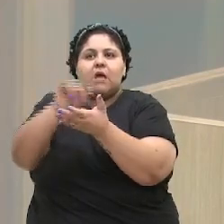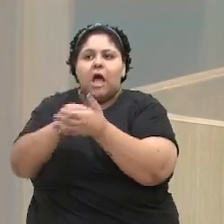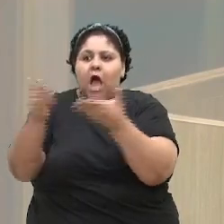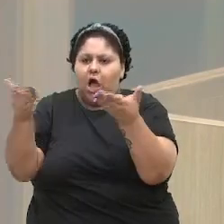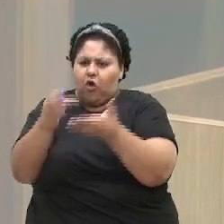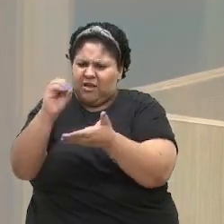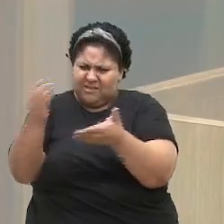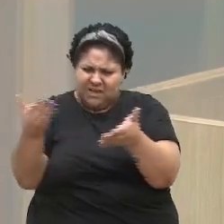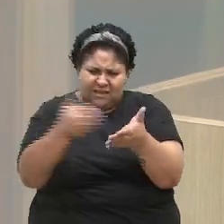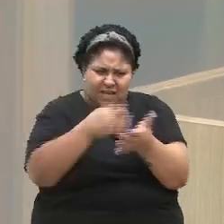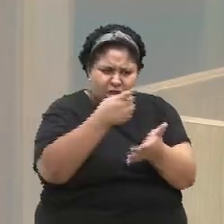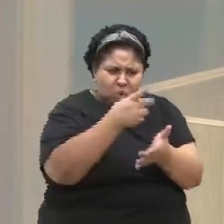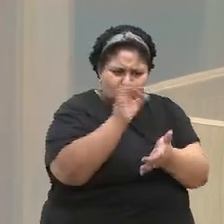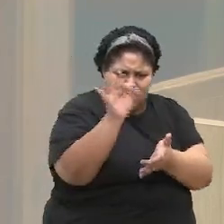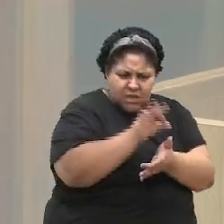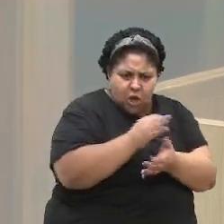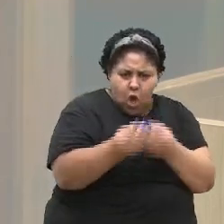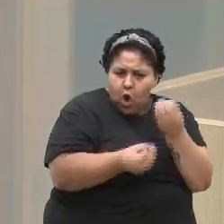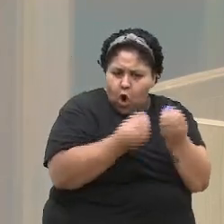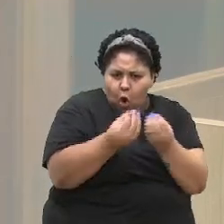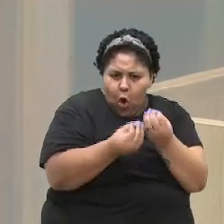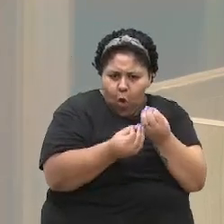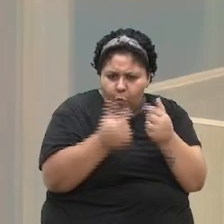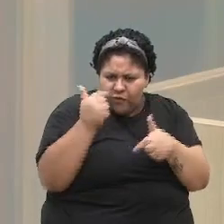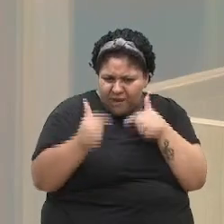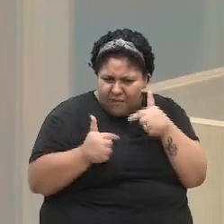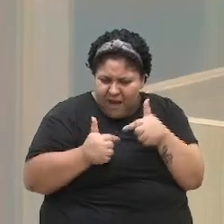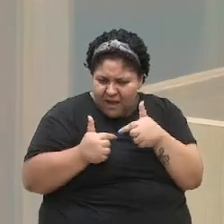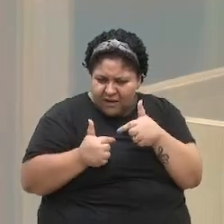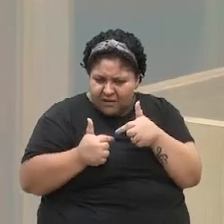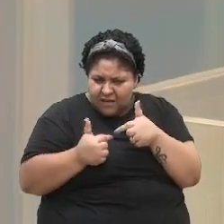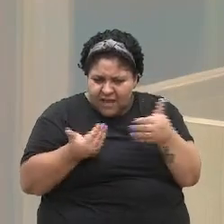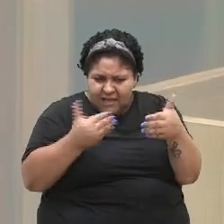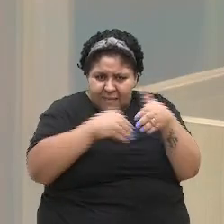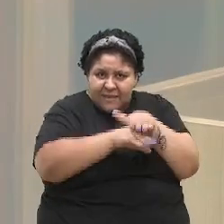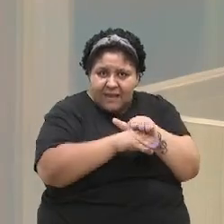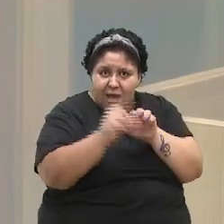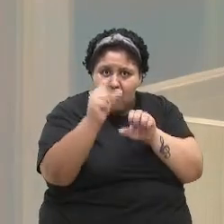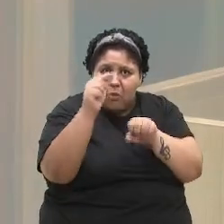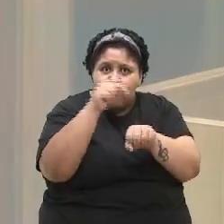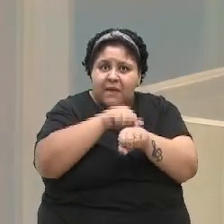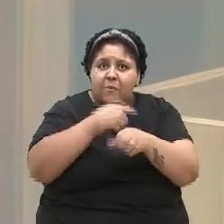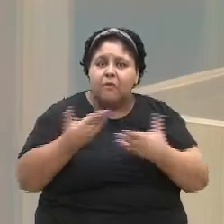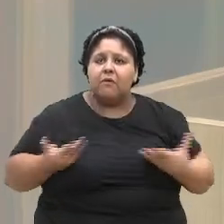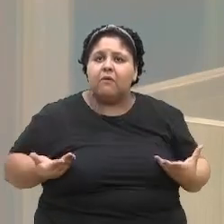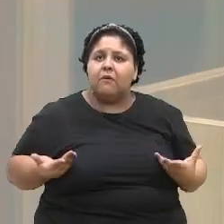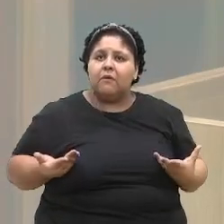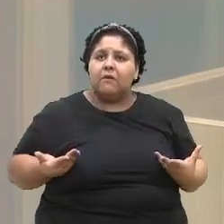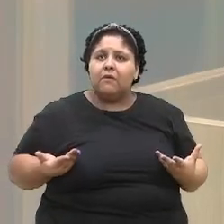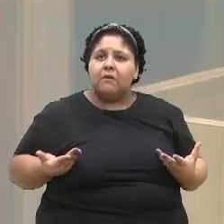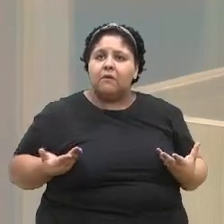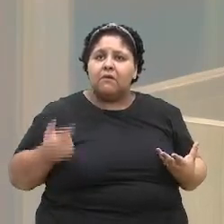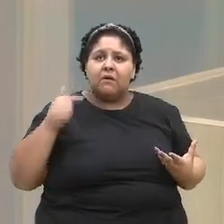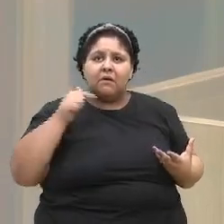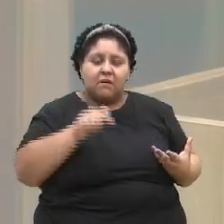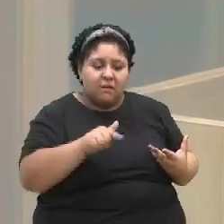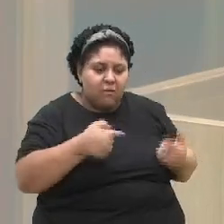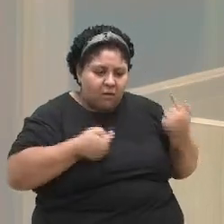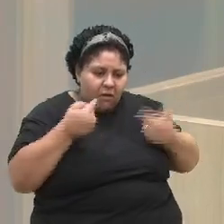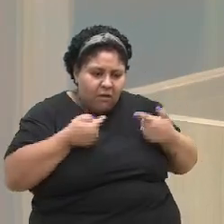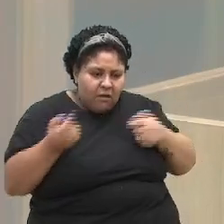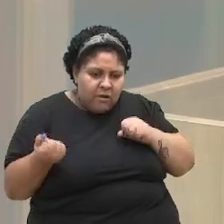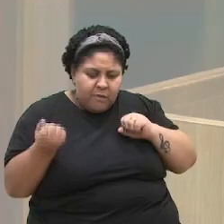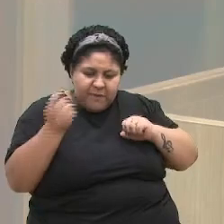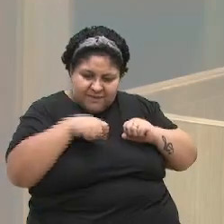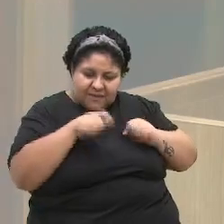a 12 como é que esses negócios vão se adaptar em tão pouco tempo isso é uma discução que